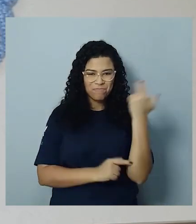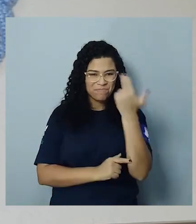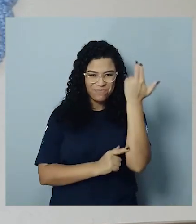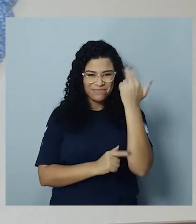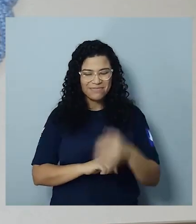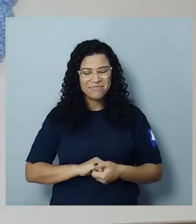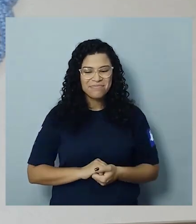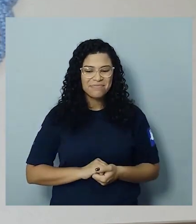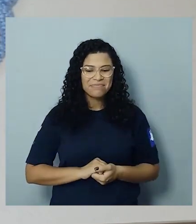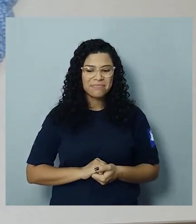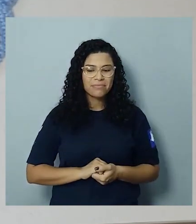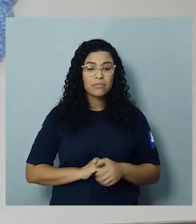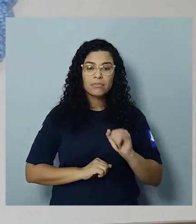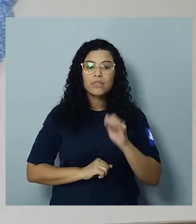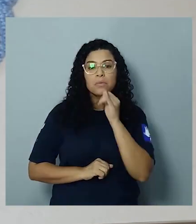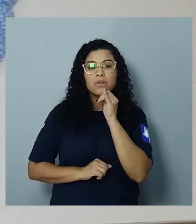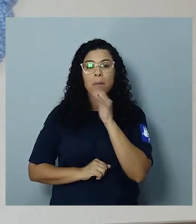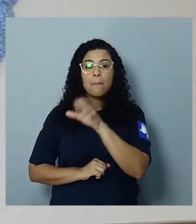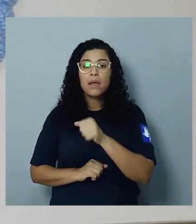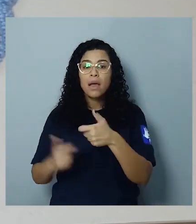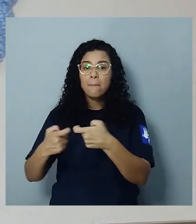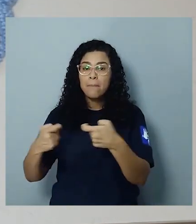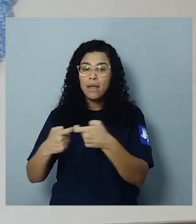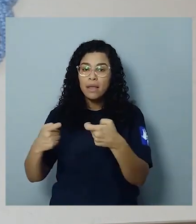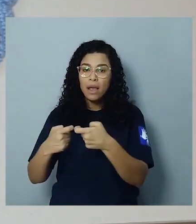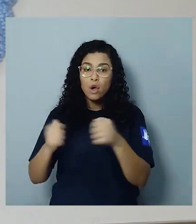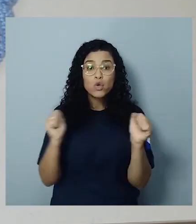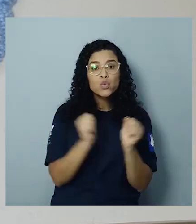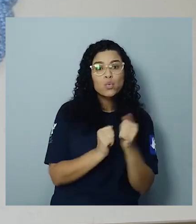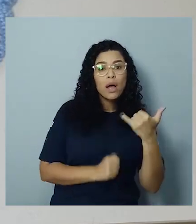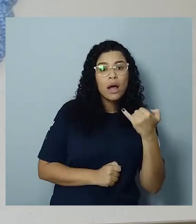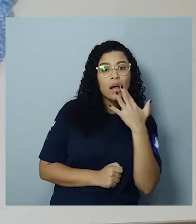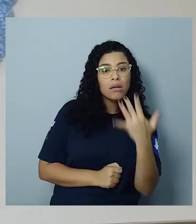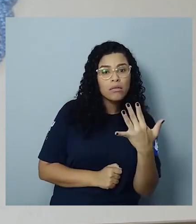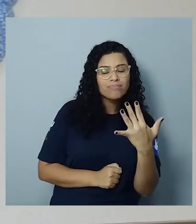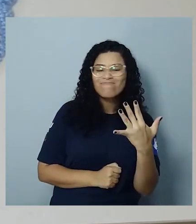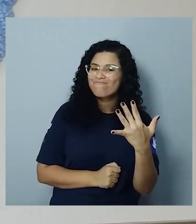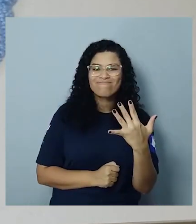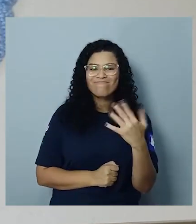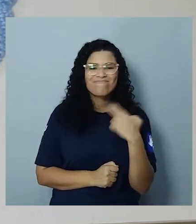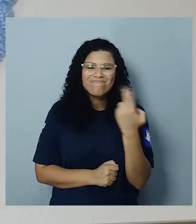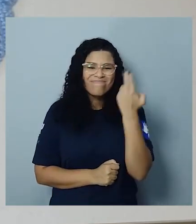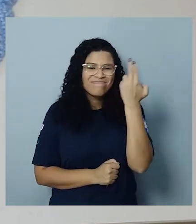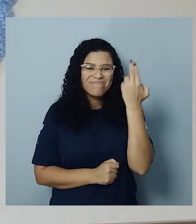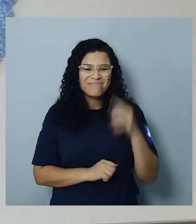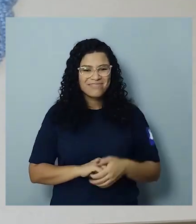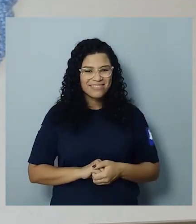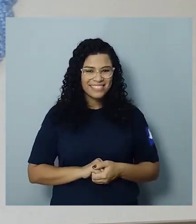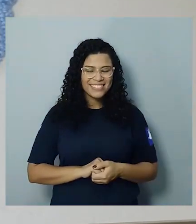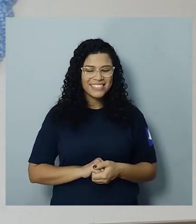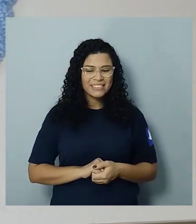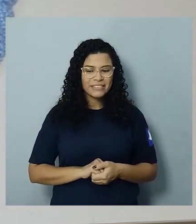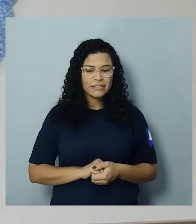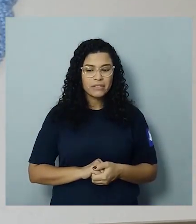não fazem parte do mesmo time E se eu pegar a 6 e guardar com essa canetinha aí